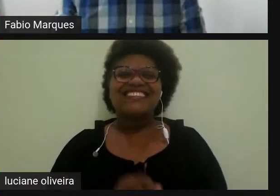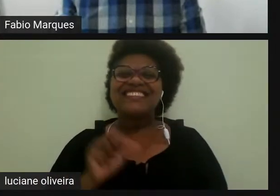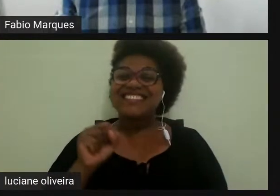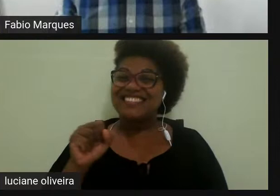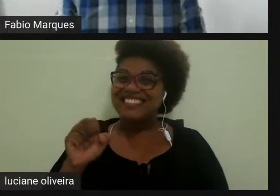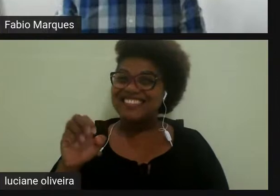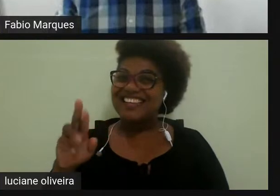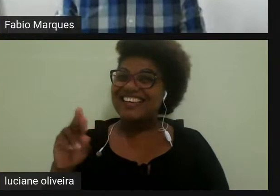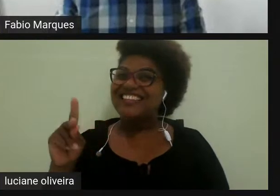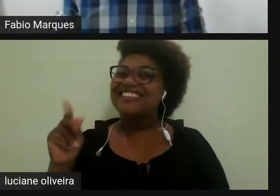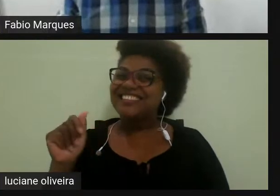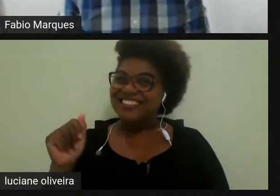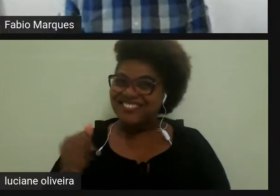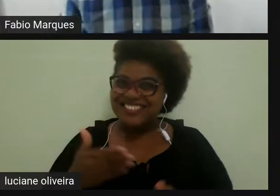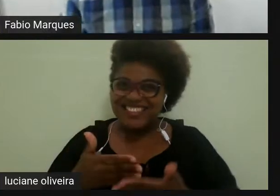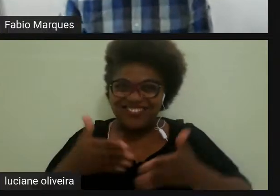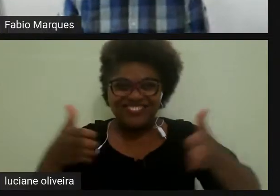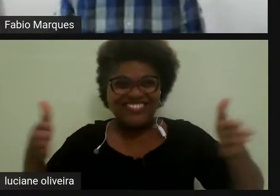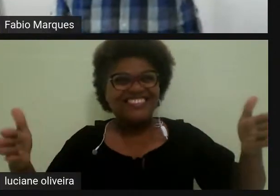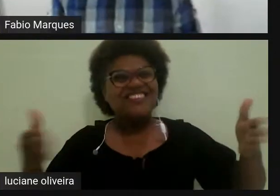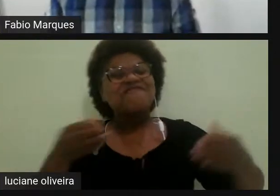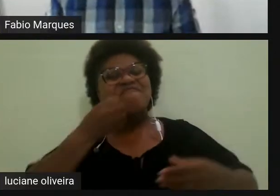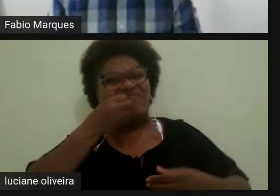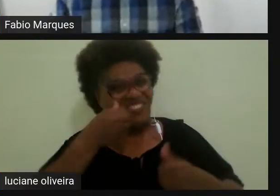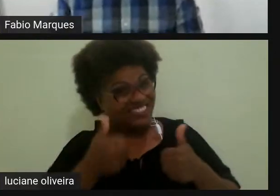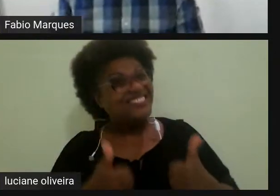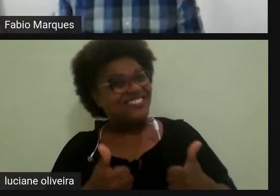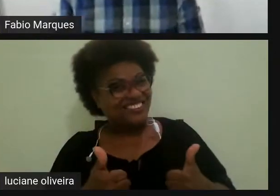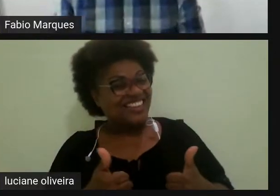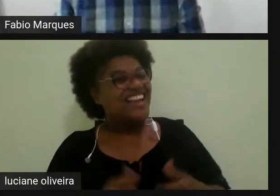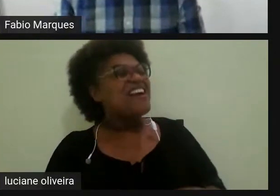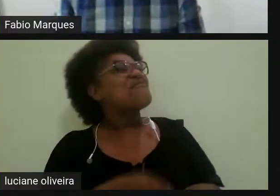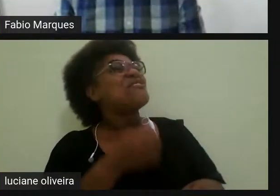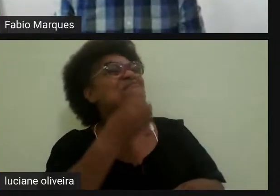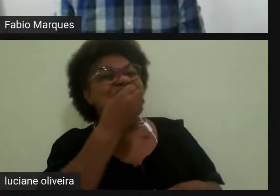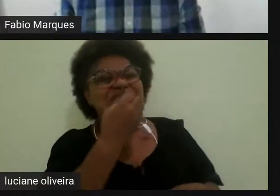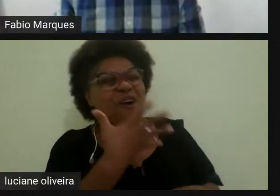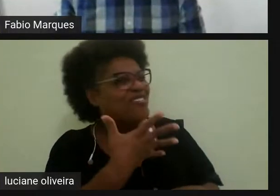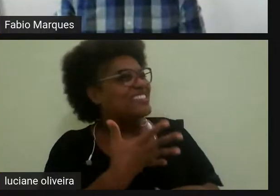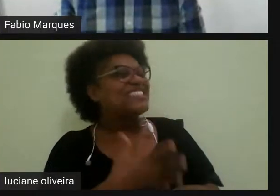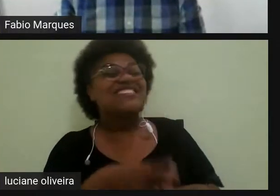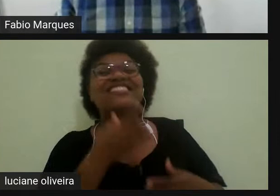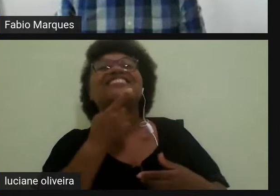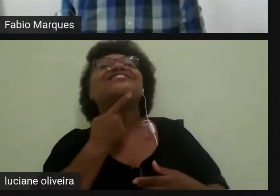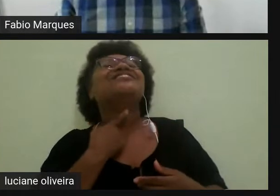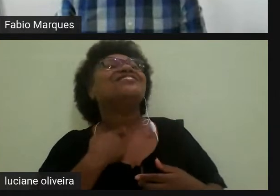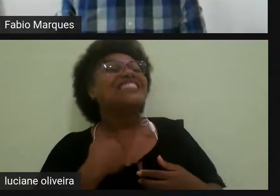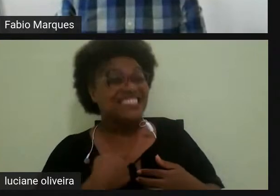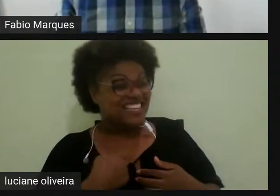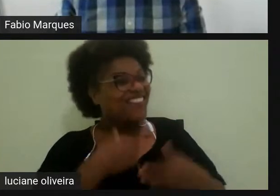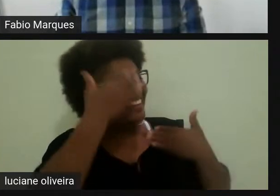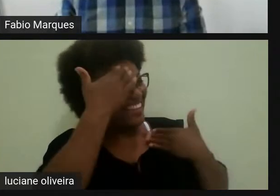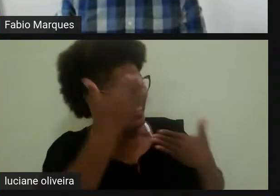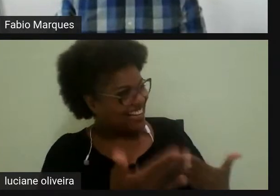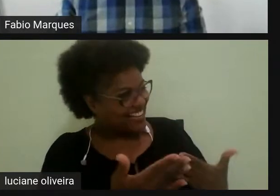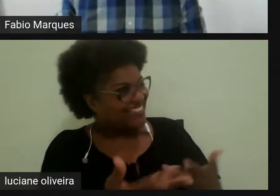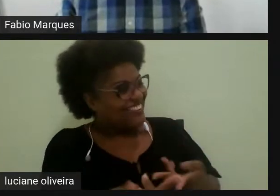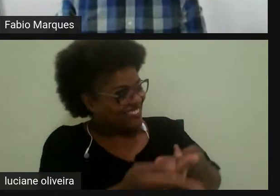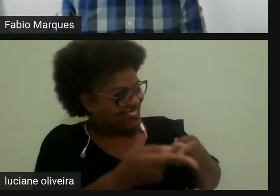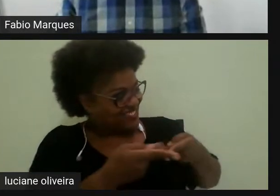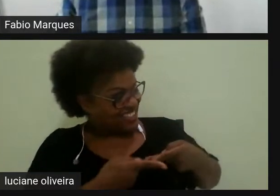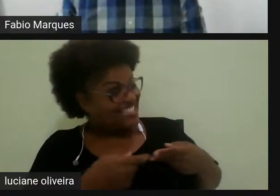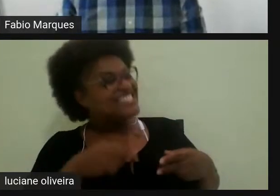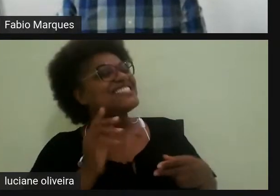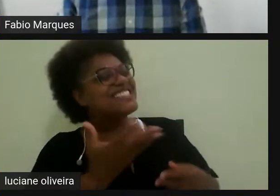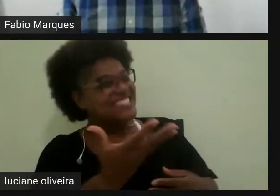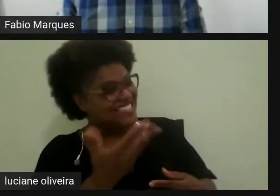boa essa abertura Hoje não foi foi bom demais para mim foi um prazer participar Não obrigado pelo convite se quiser me convidar outras vezes eu tô